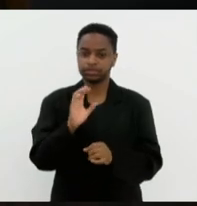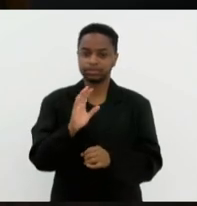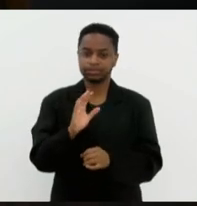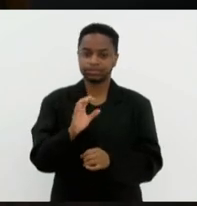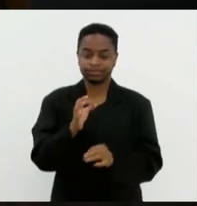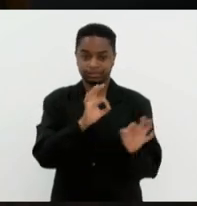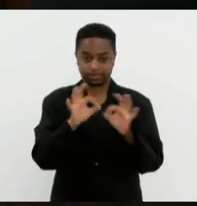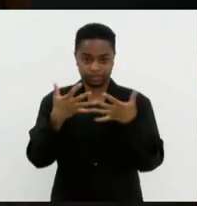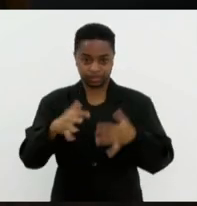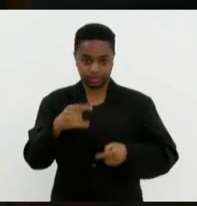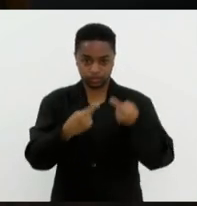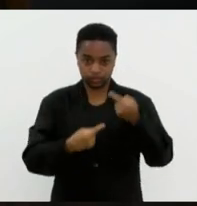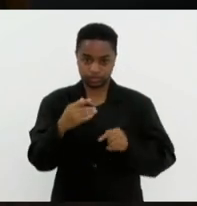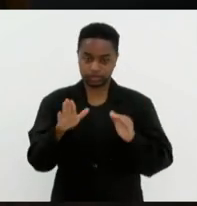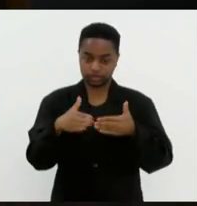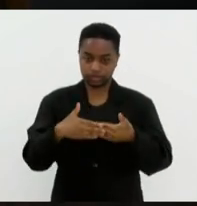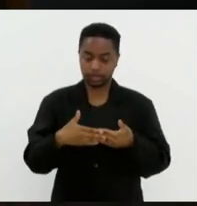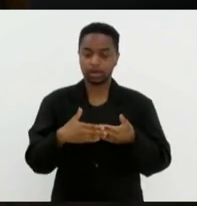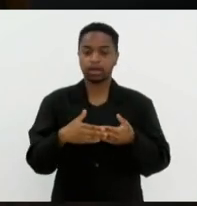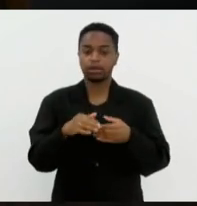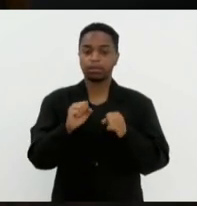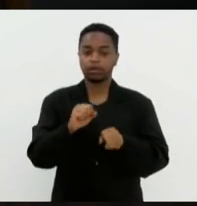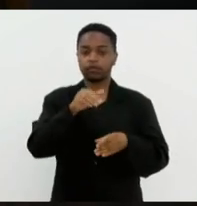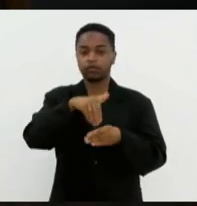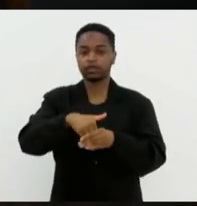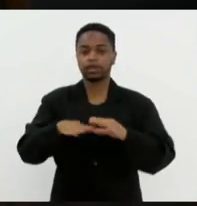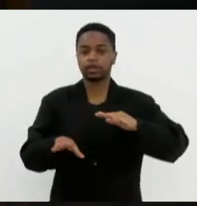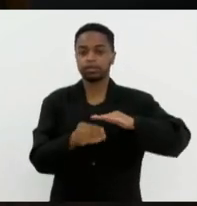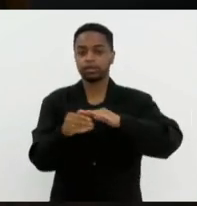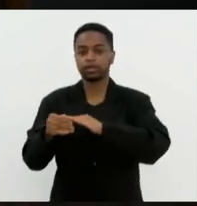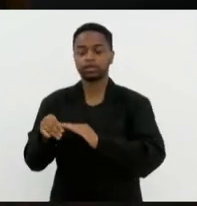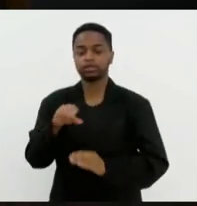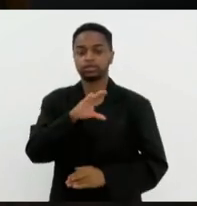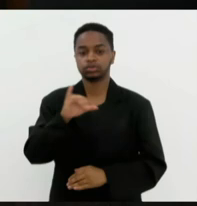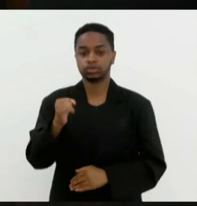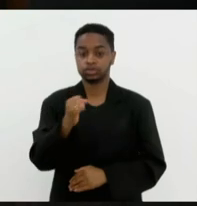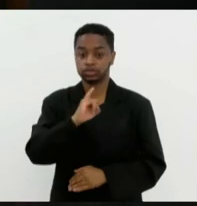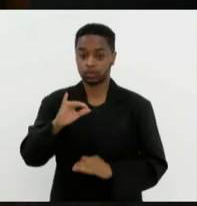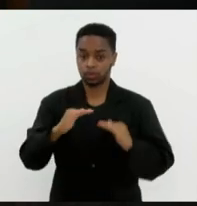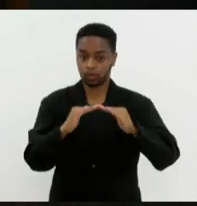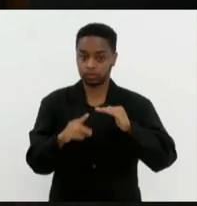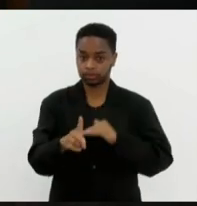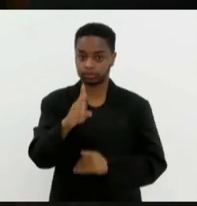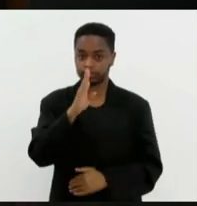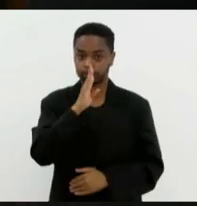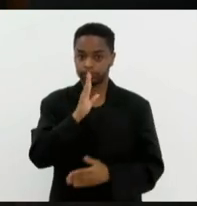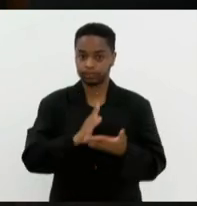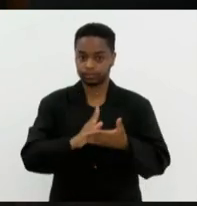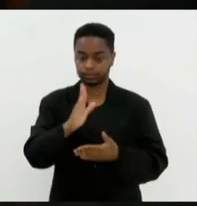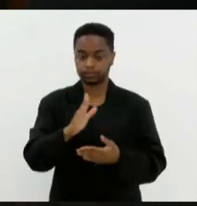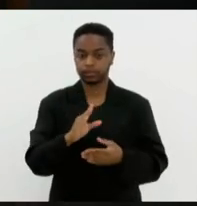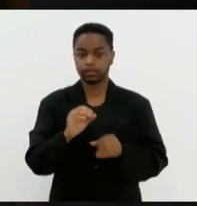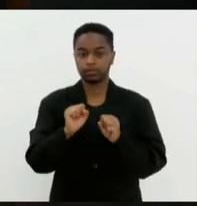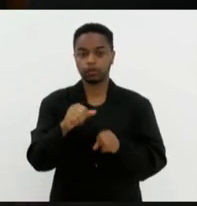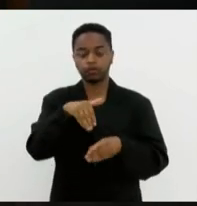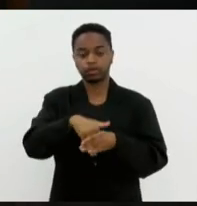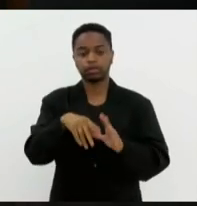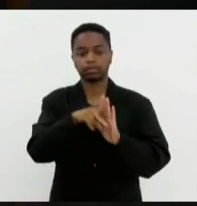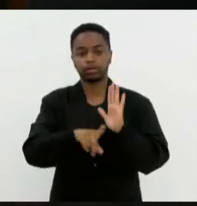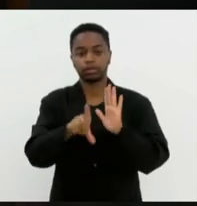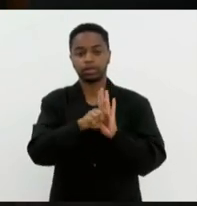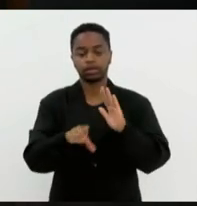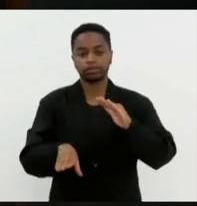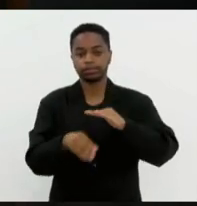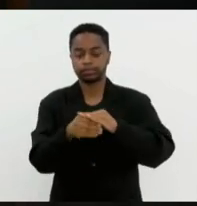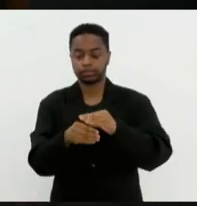a discussão. Em votação, as emendas da CCJ. Senhores que aprovam, permaneçam como estão. Aprovado. Em votação, o projeto assim